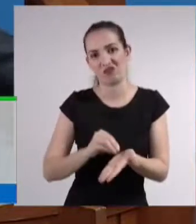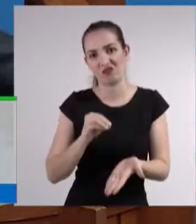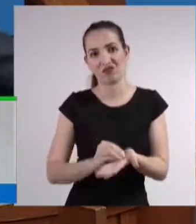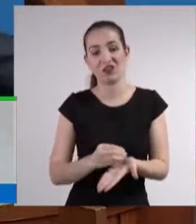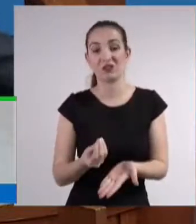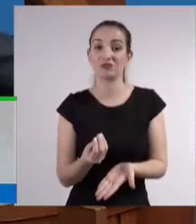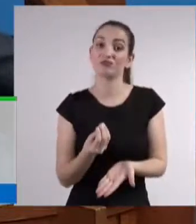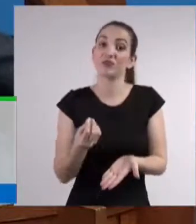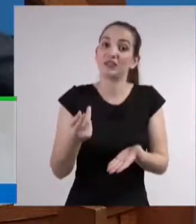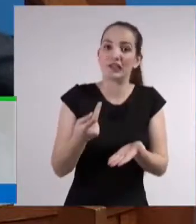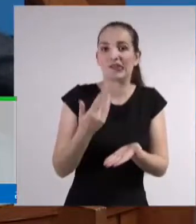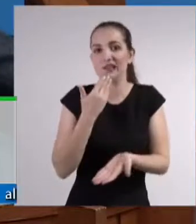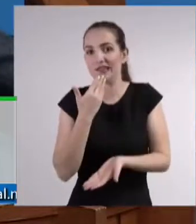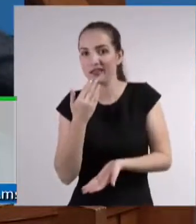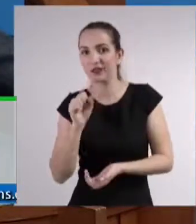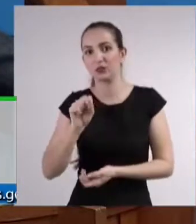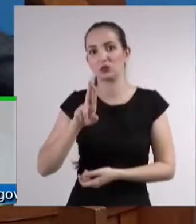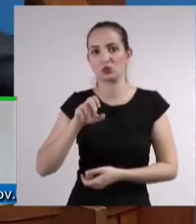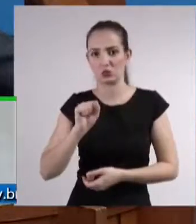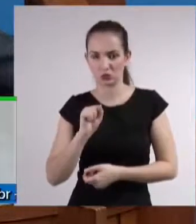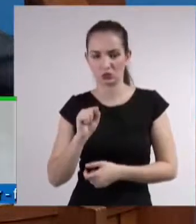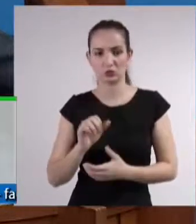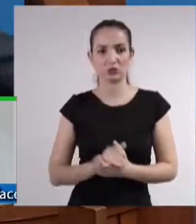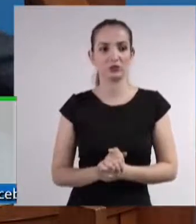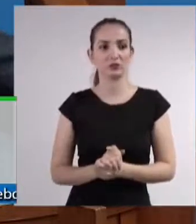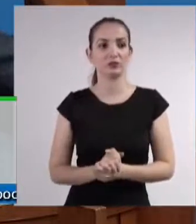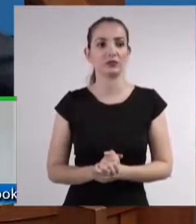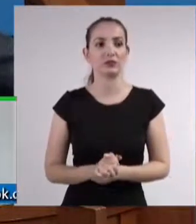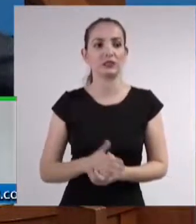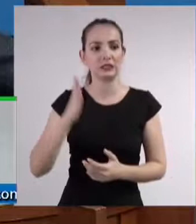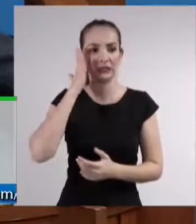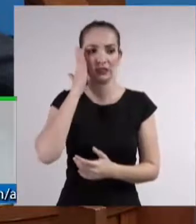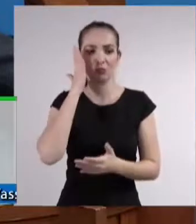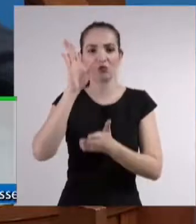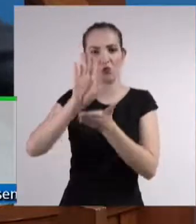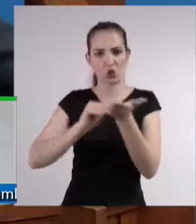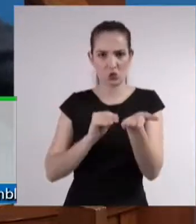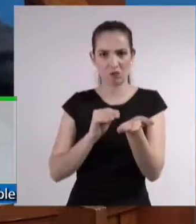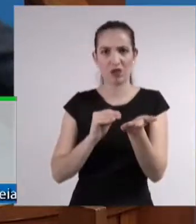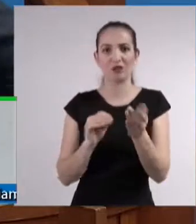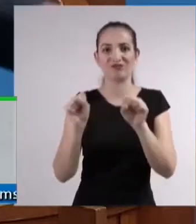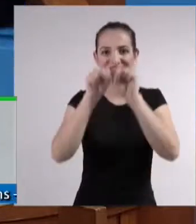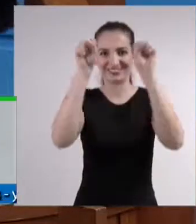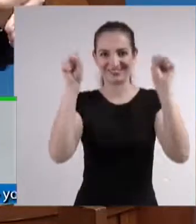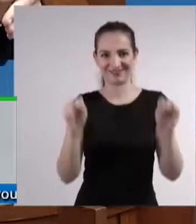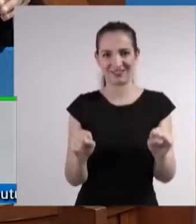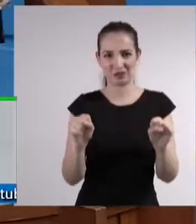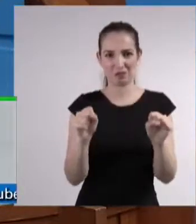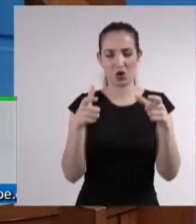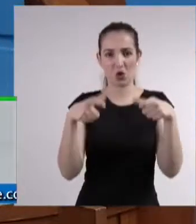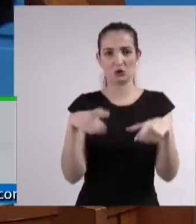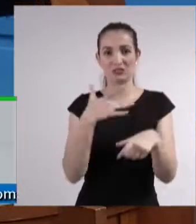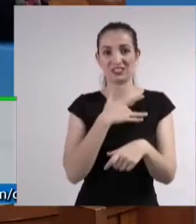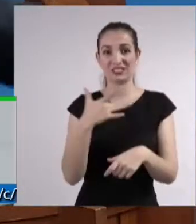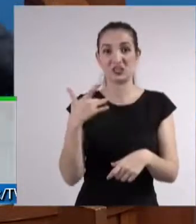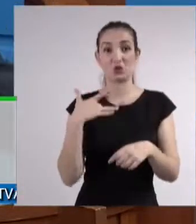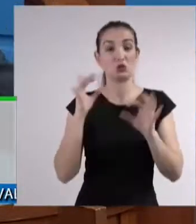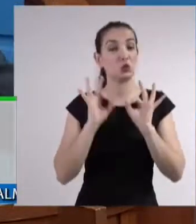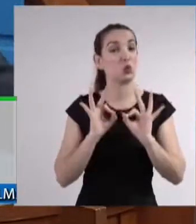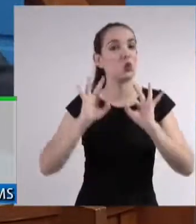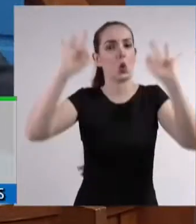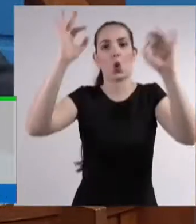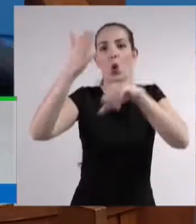Eu sei que foi copiado o sistema de países onde a saúde é considerada da mais